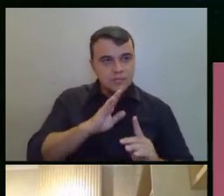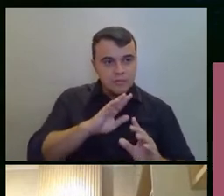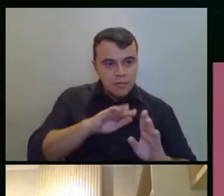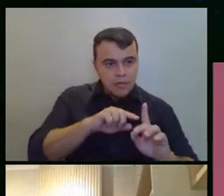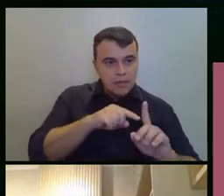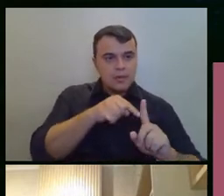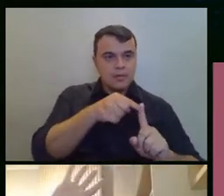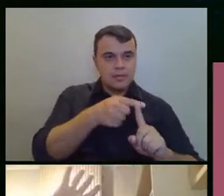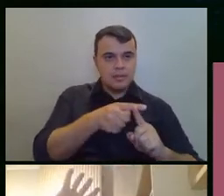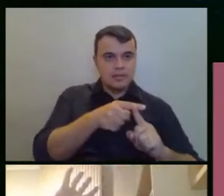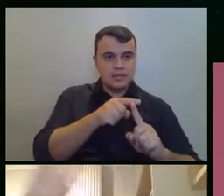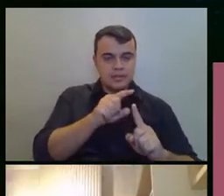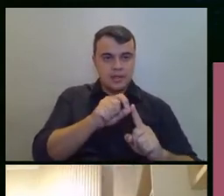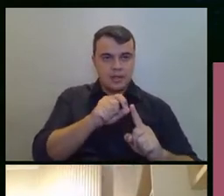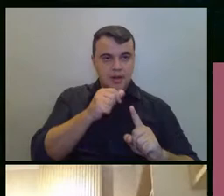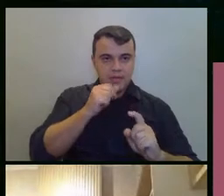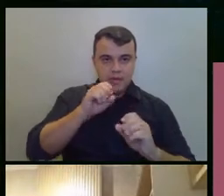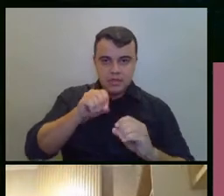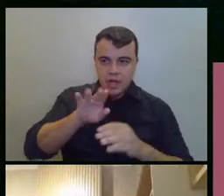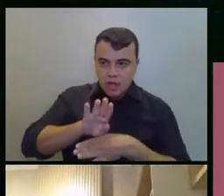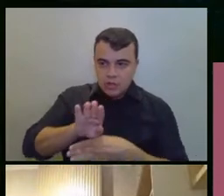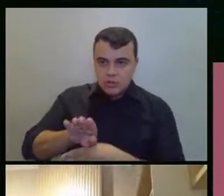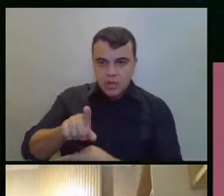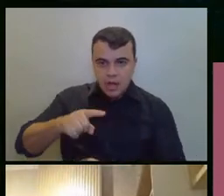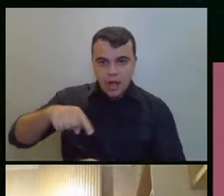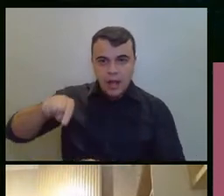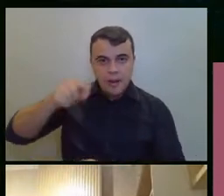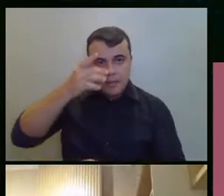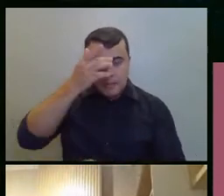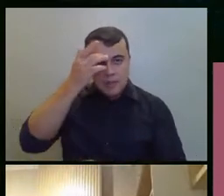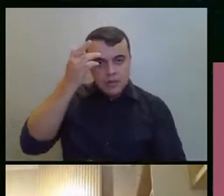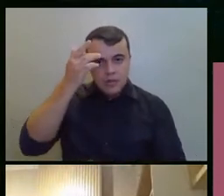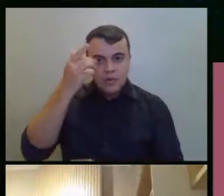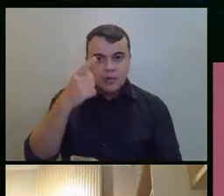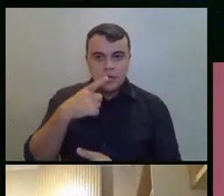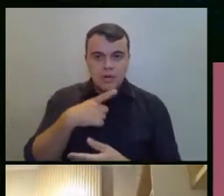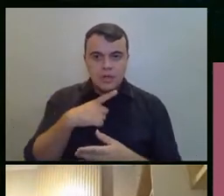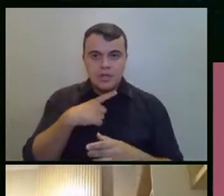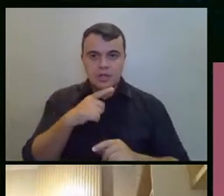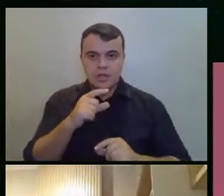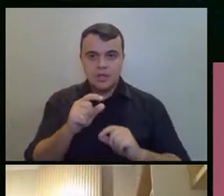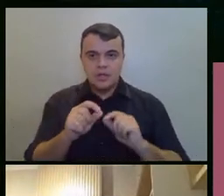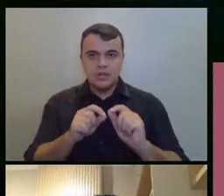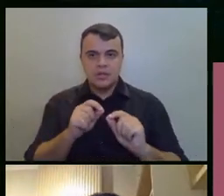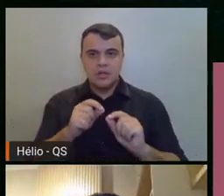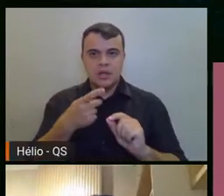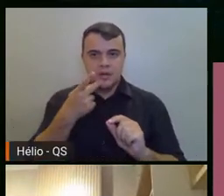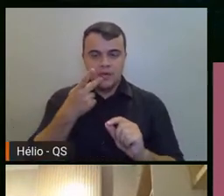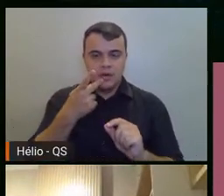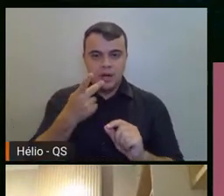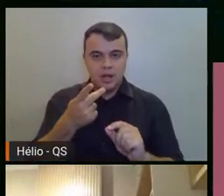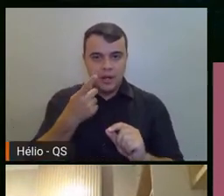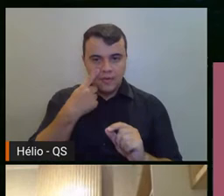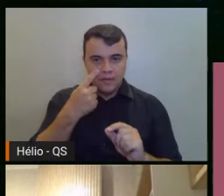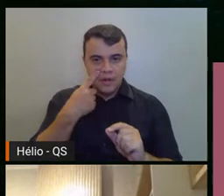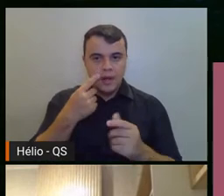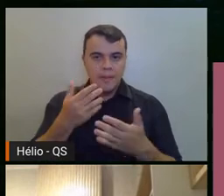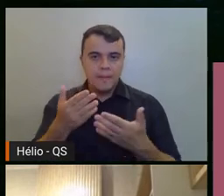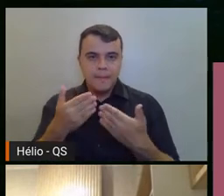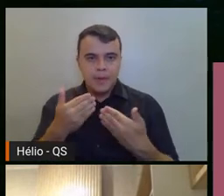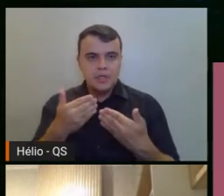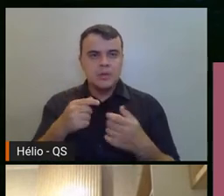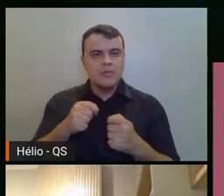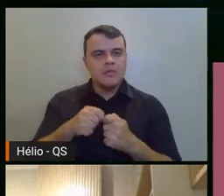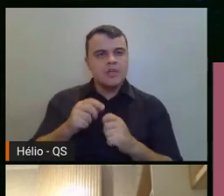ele vai pegar e ajudar a pessoa você tem aquela funcionalidade lá que você abre uma sala de bate-papo você faz